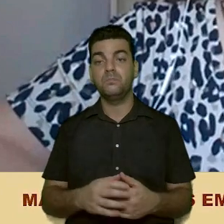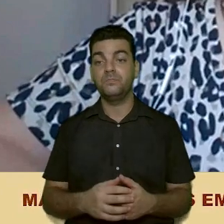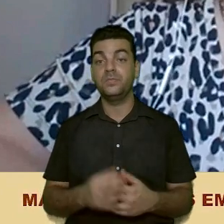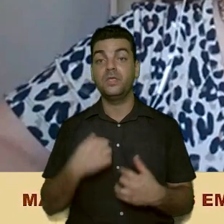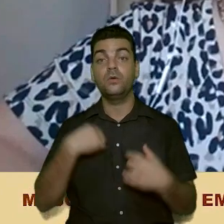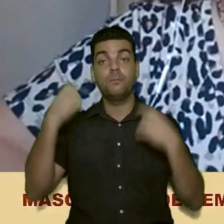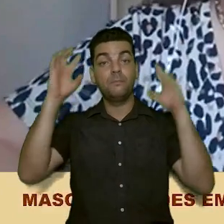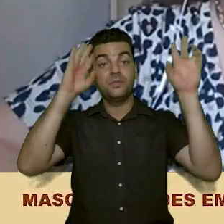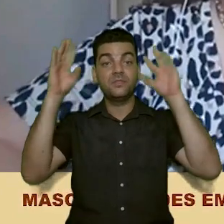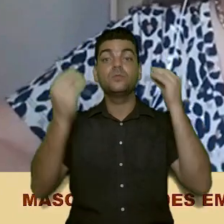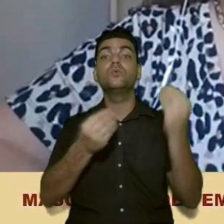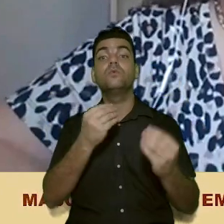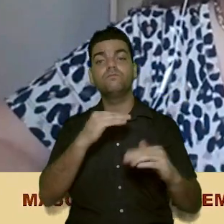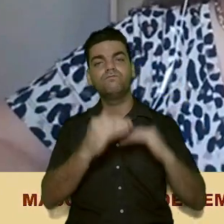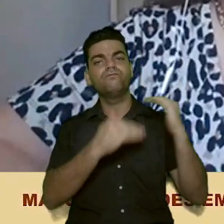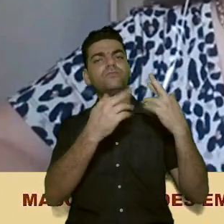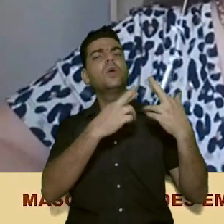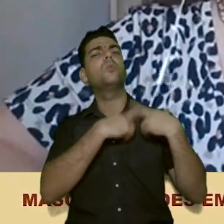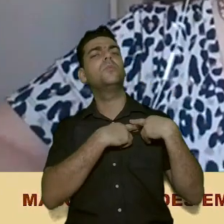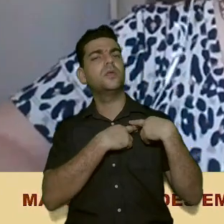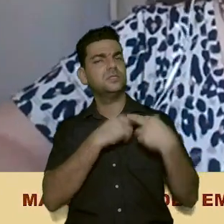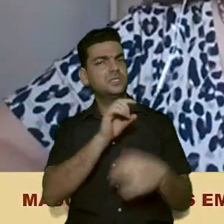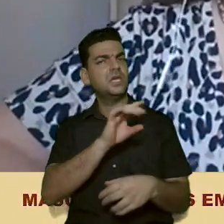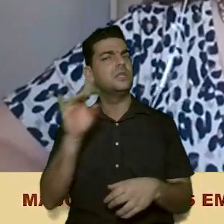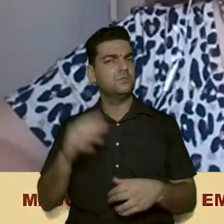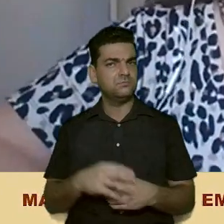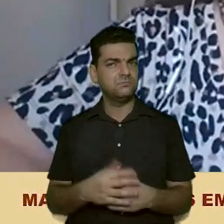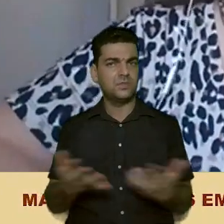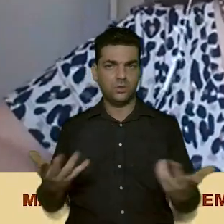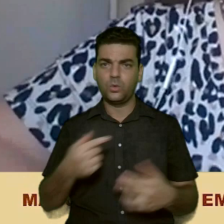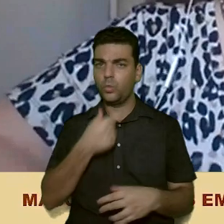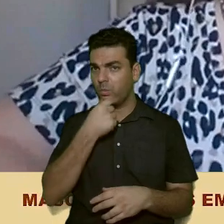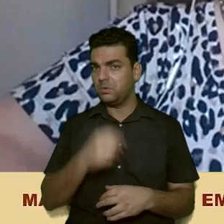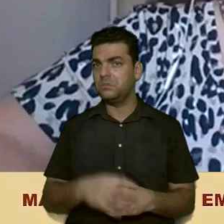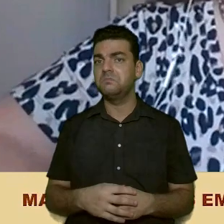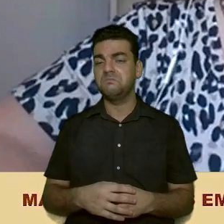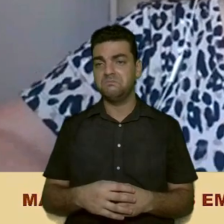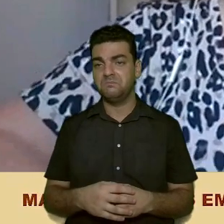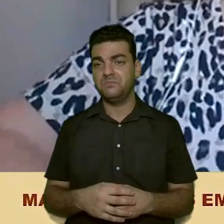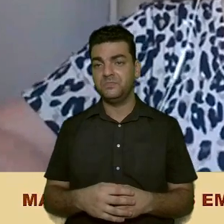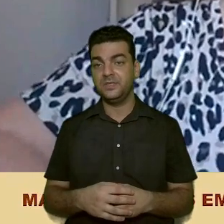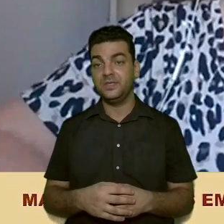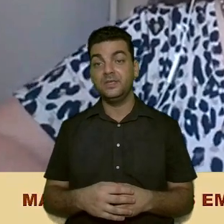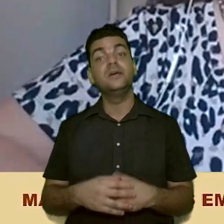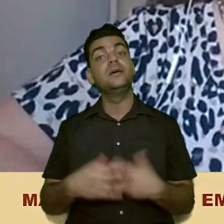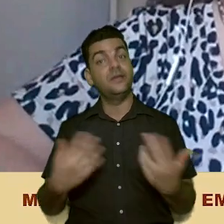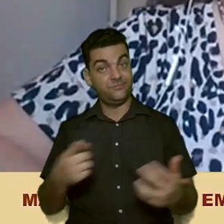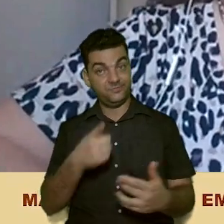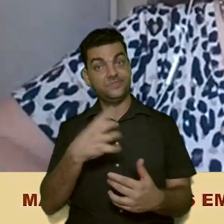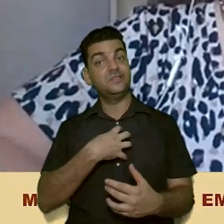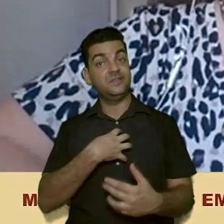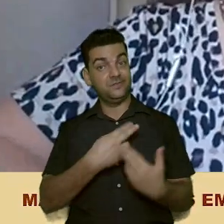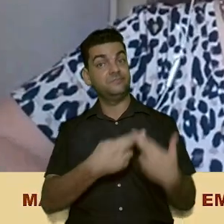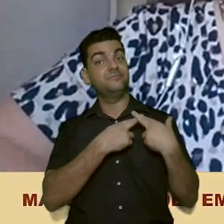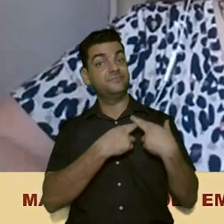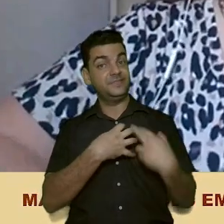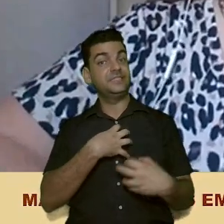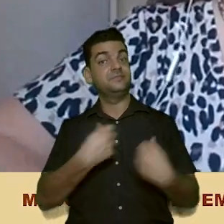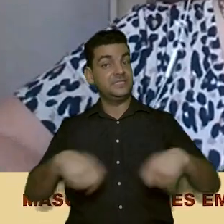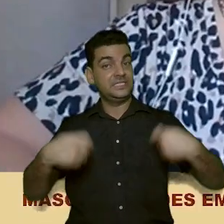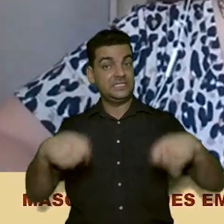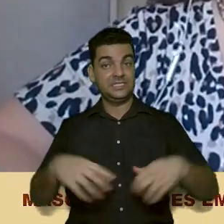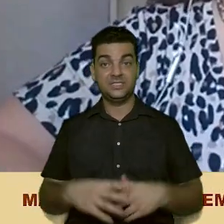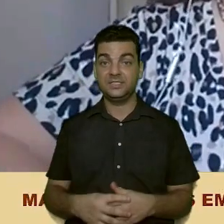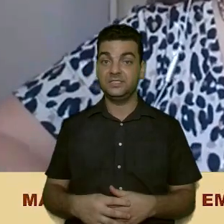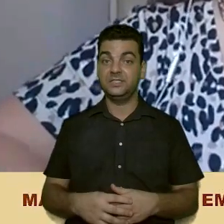pensando no processo de responsabilização mesmo de nós homens. Nós temos que assumir as nossas responsabilidades. E quando você